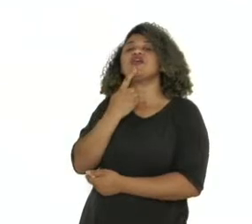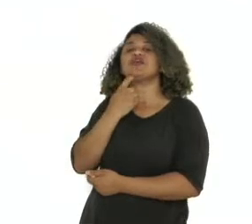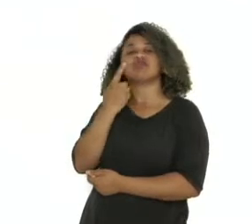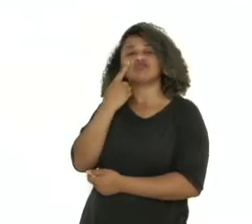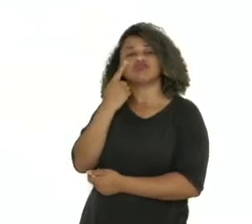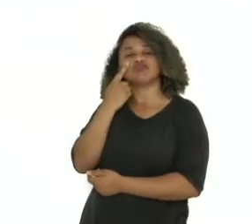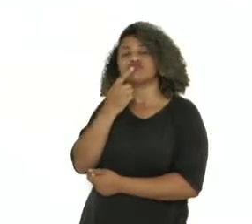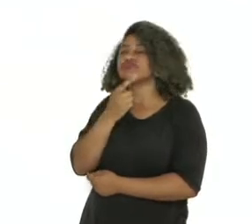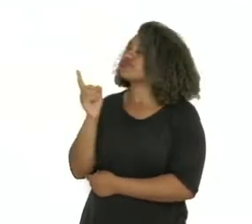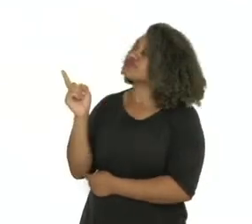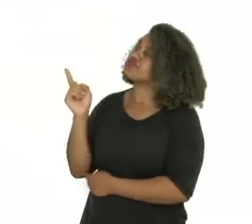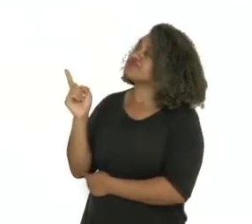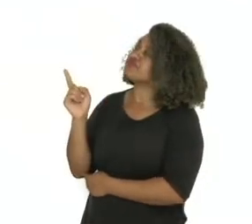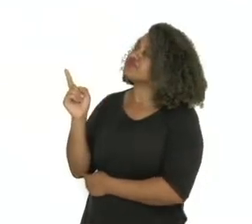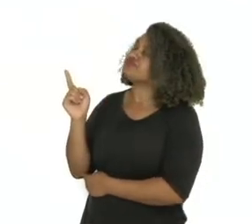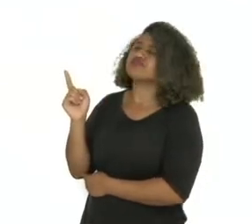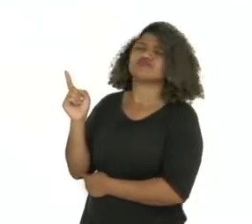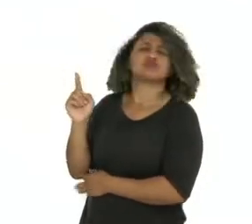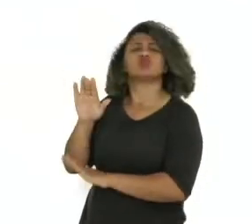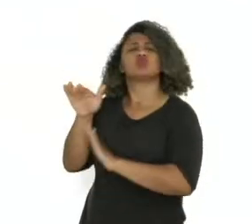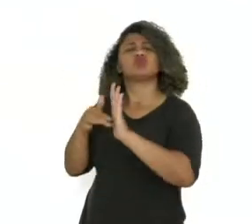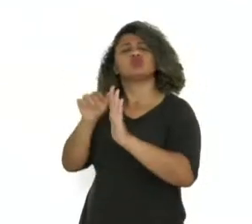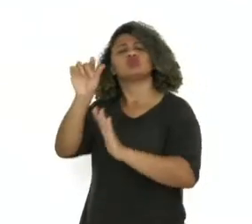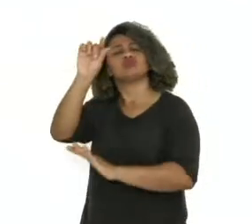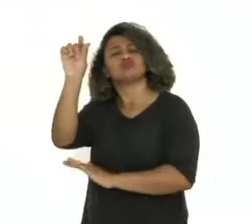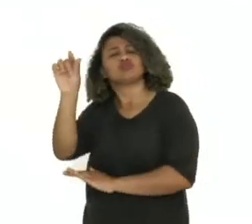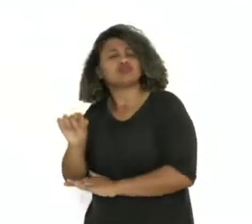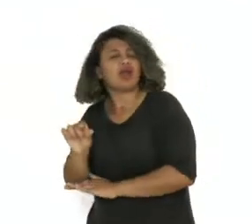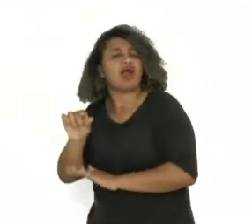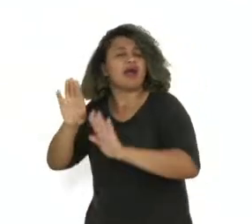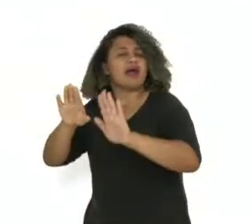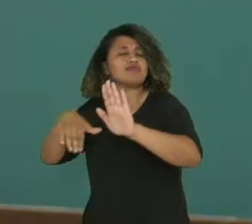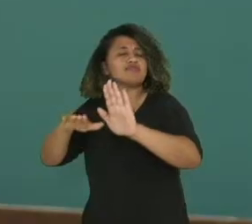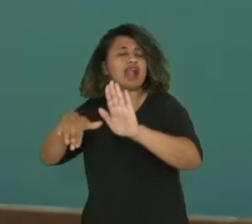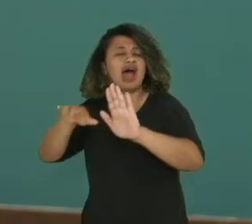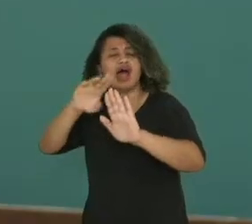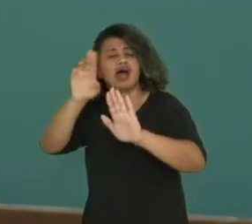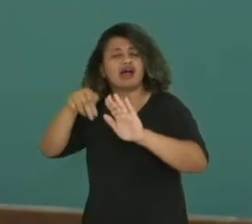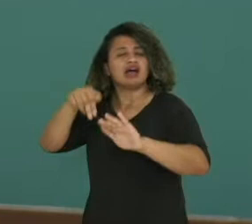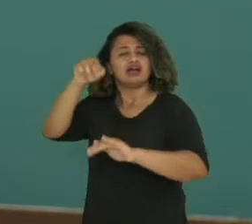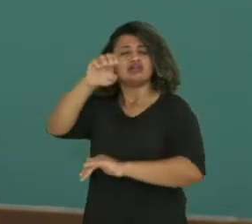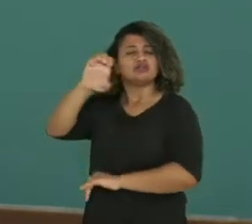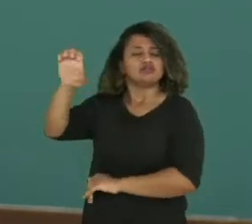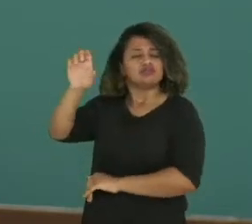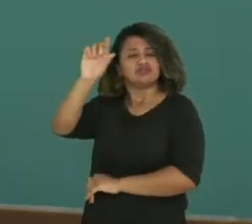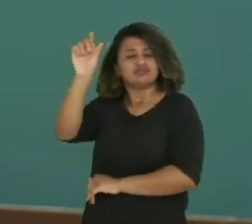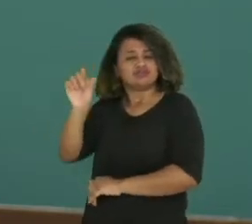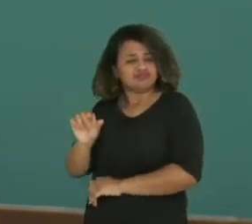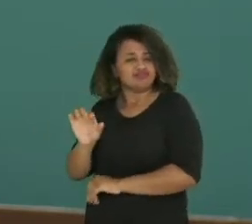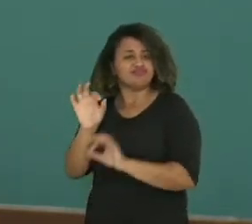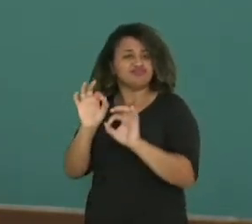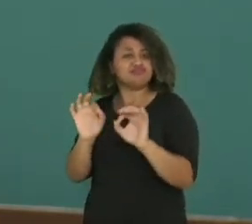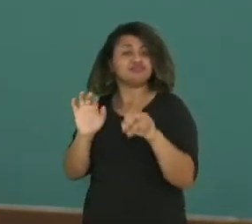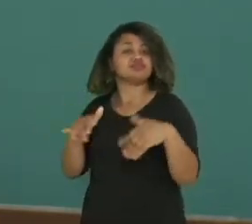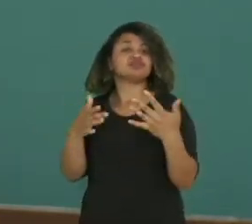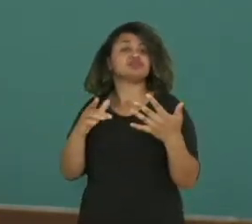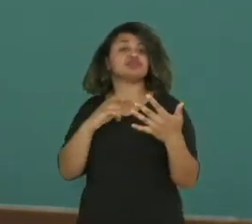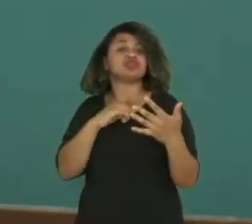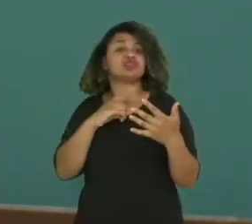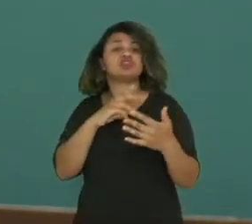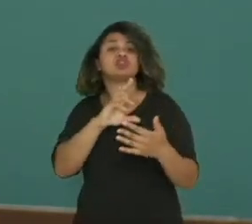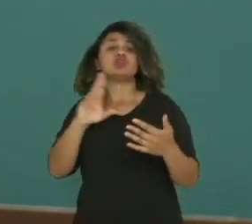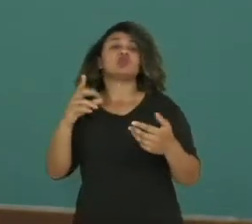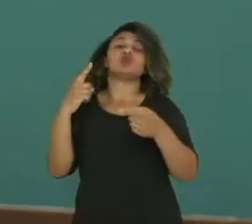compreende todo o litoral do Nordeste, né? Essa área chamada de Zona da Mata. Recebe esse